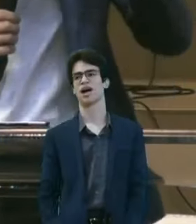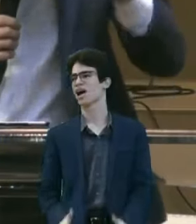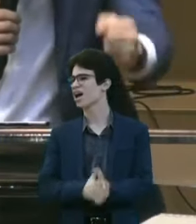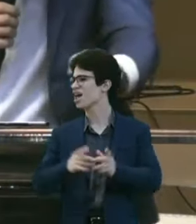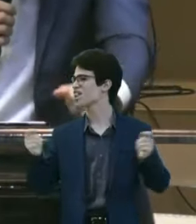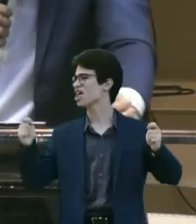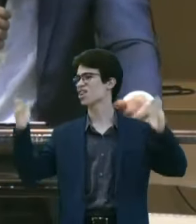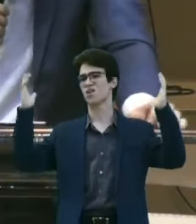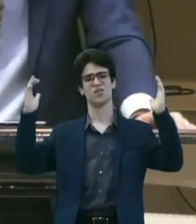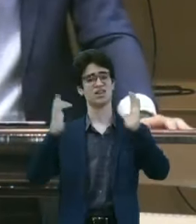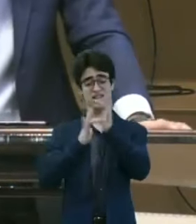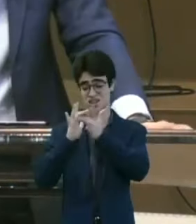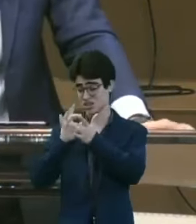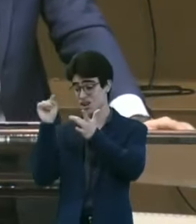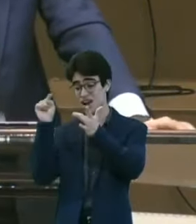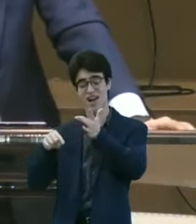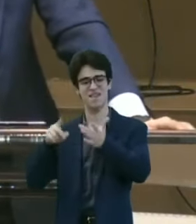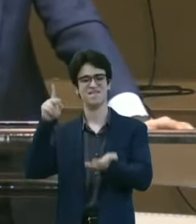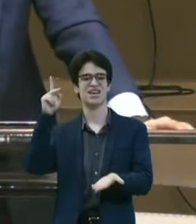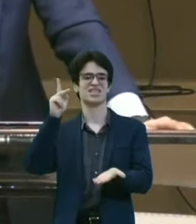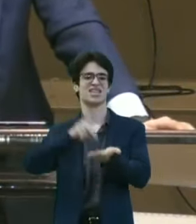Aleluia! Ele é a verdade.